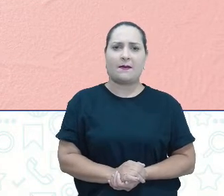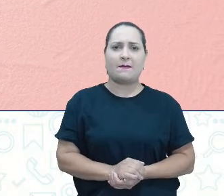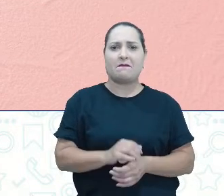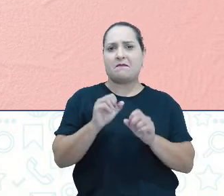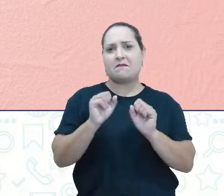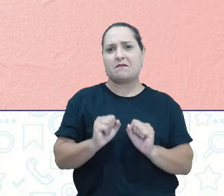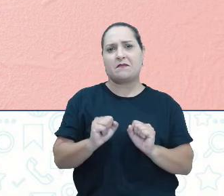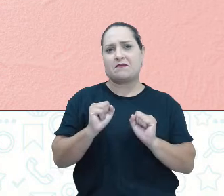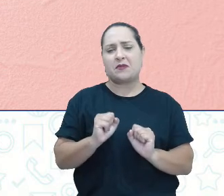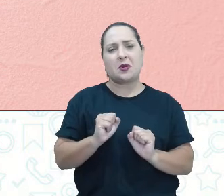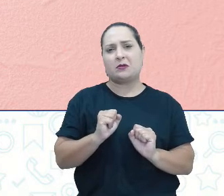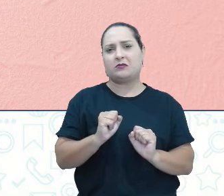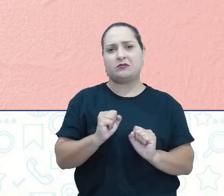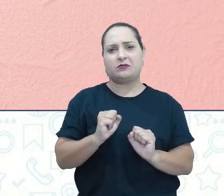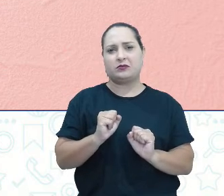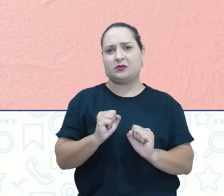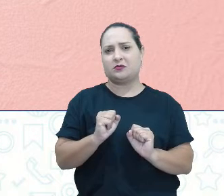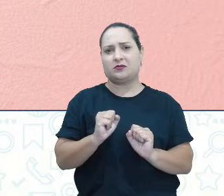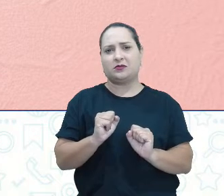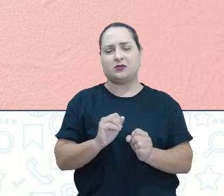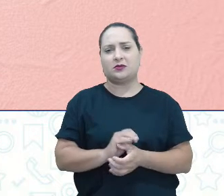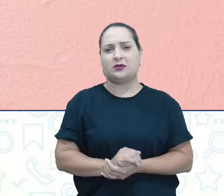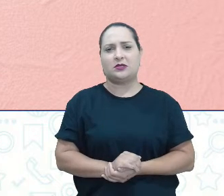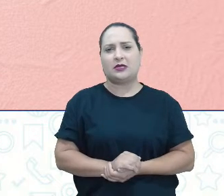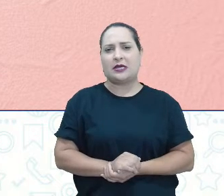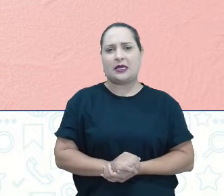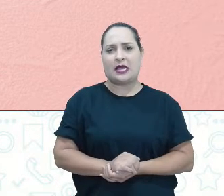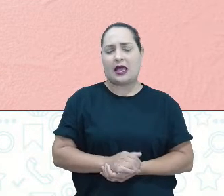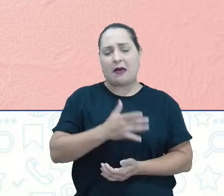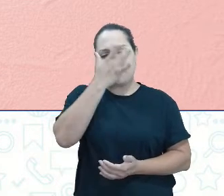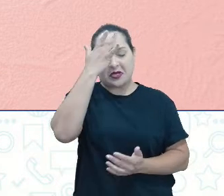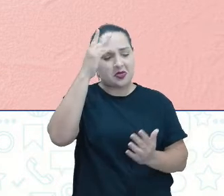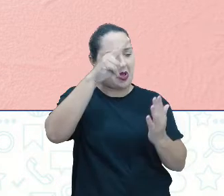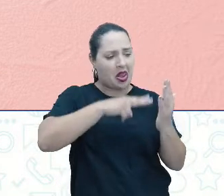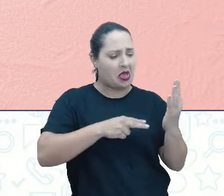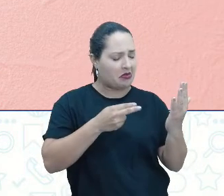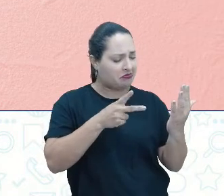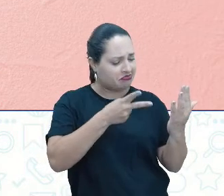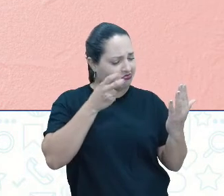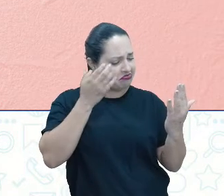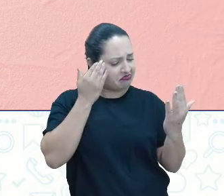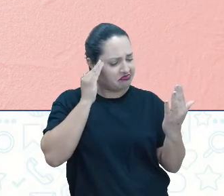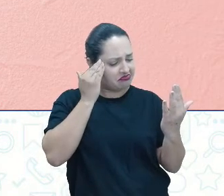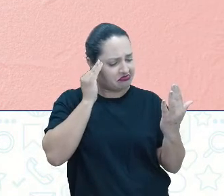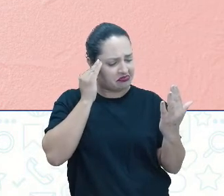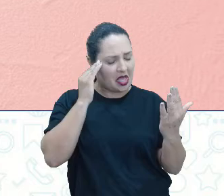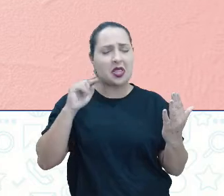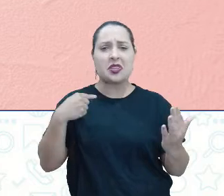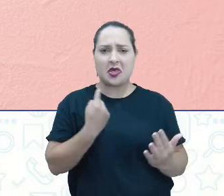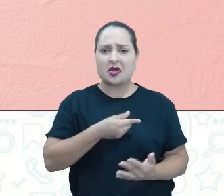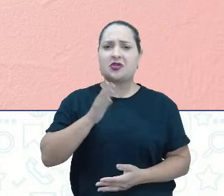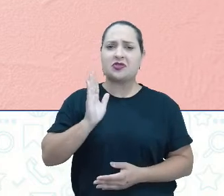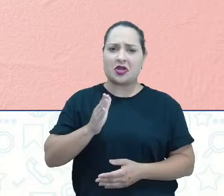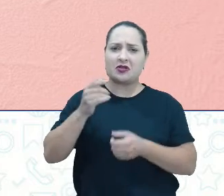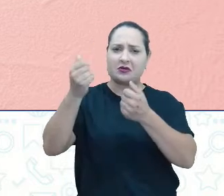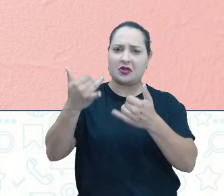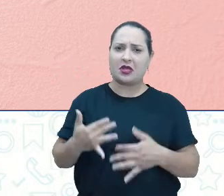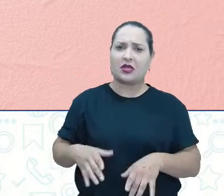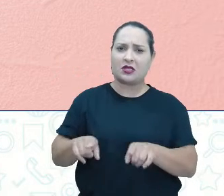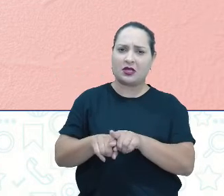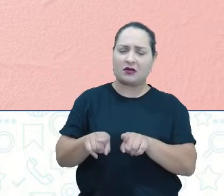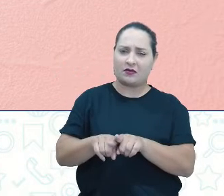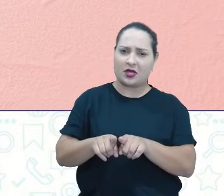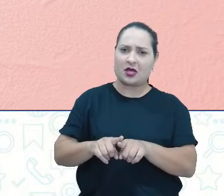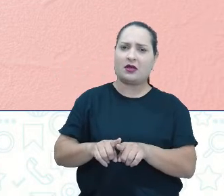pode não ser compreendida pelo leitor. E aí? Isso a gente já conversou também, porque é necessário que a